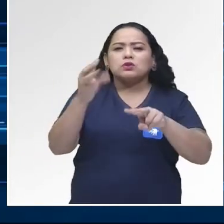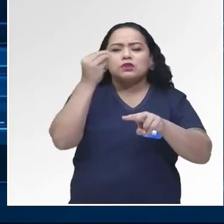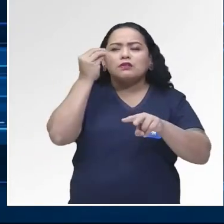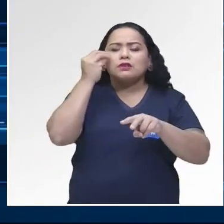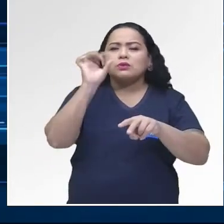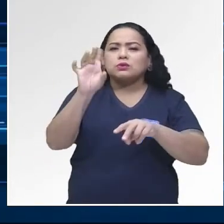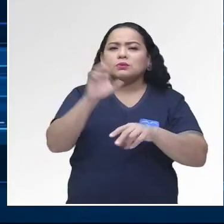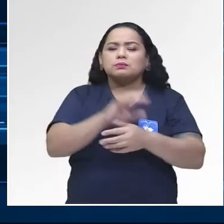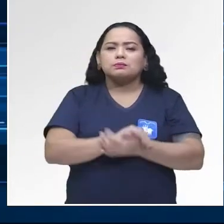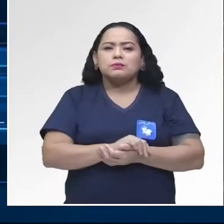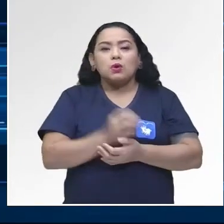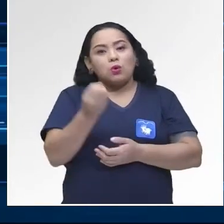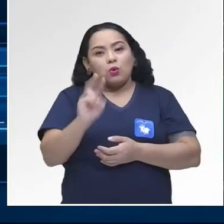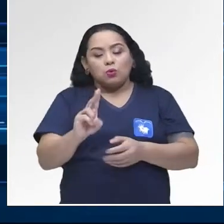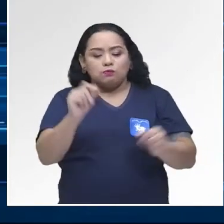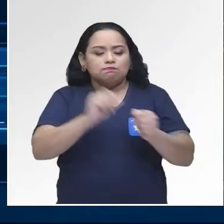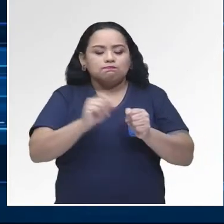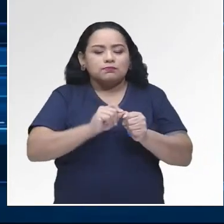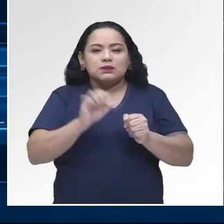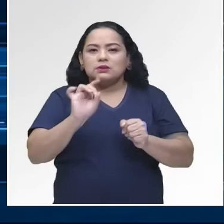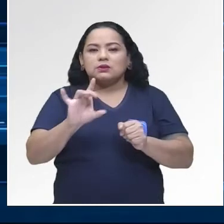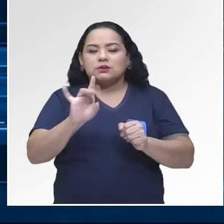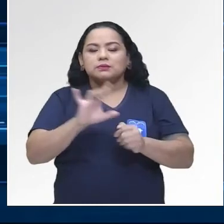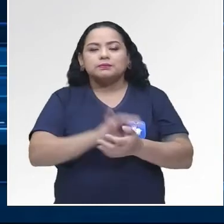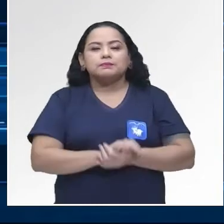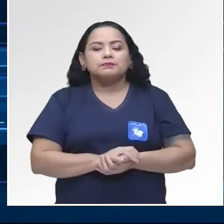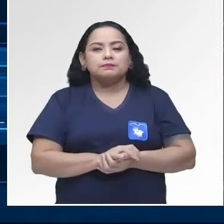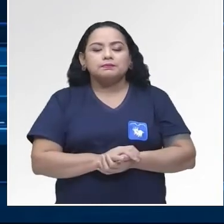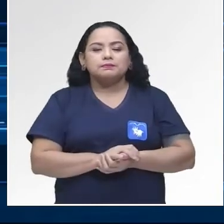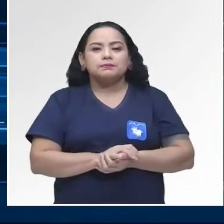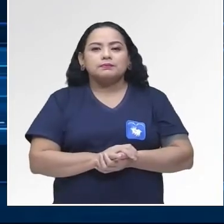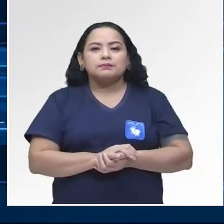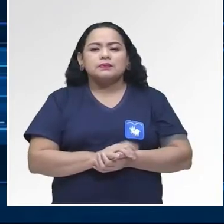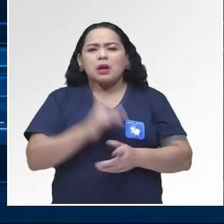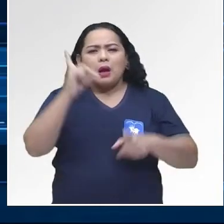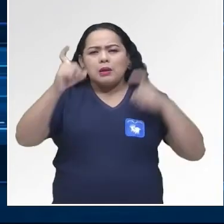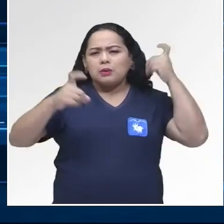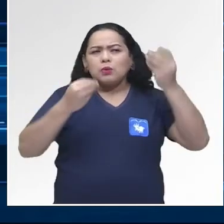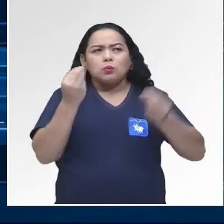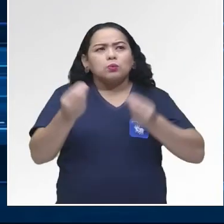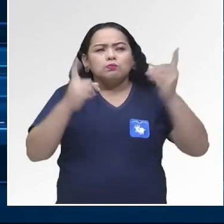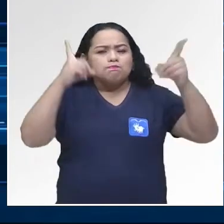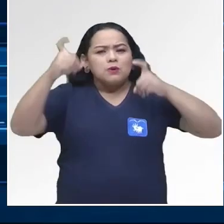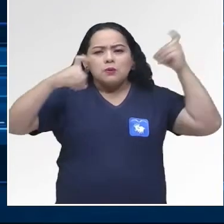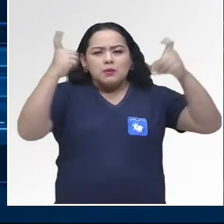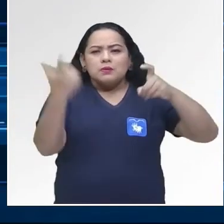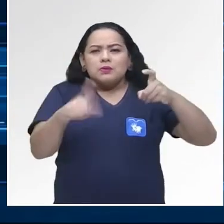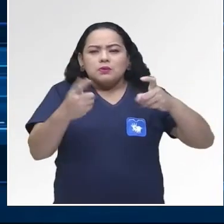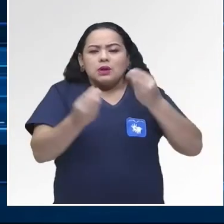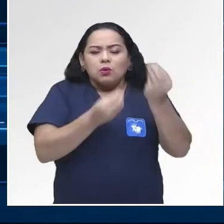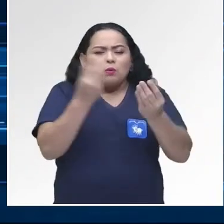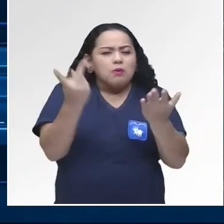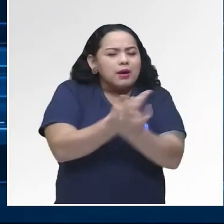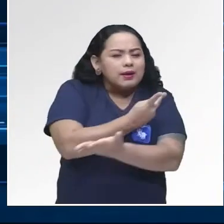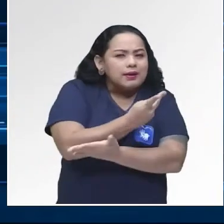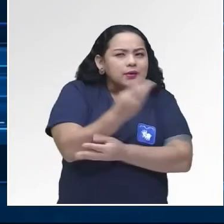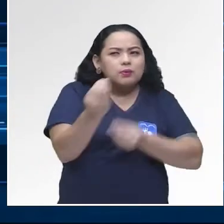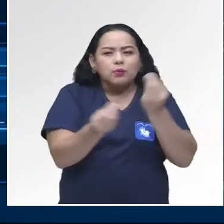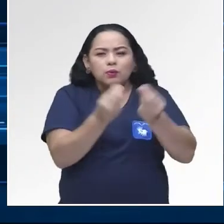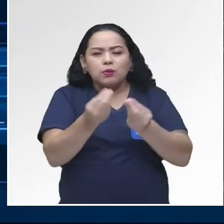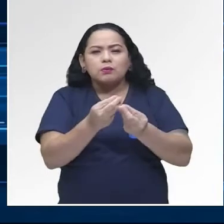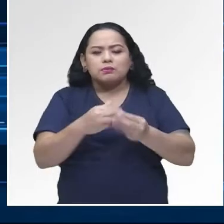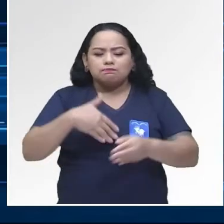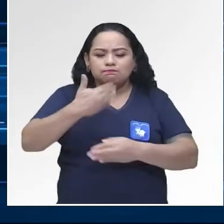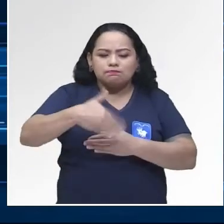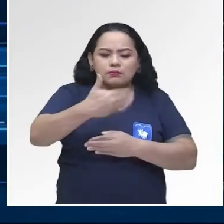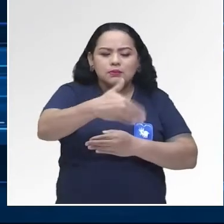daquilo que eu estou fazendo. Então, como não há preocupação de procurar erros, e aqui a gente vai avançando, né,